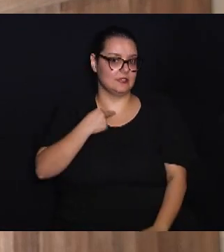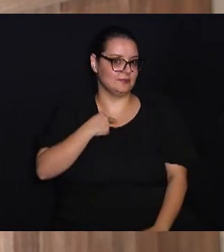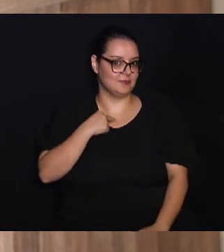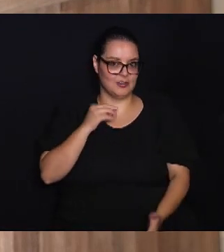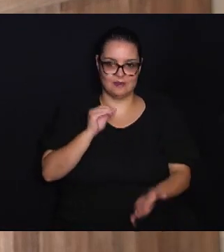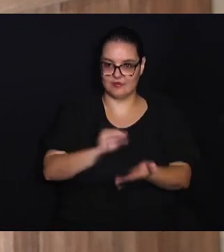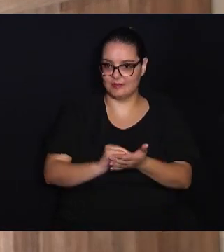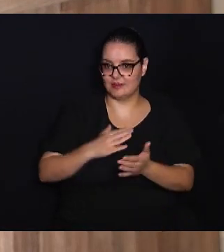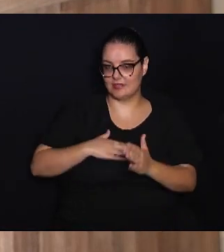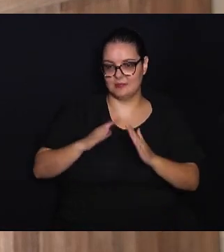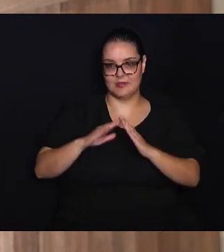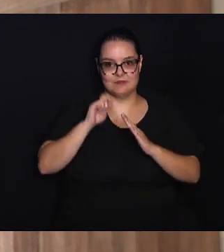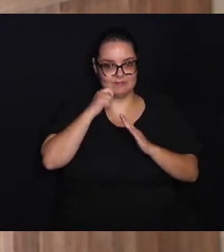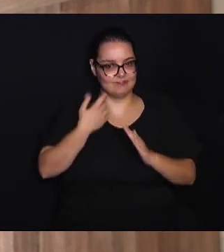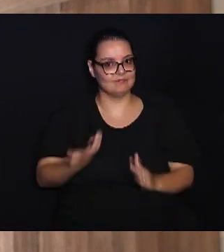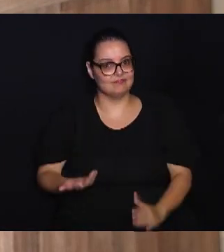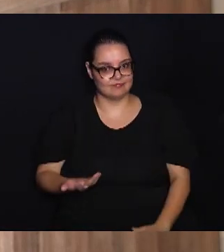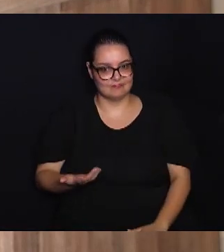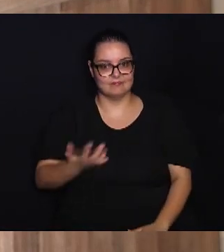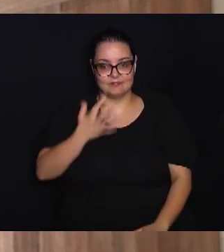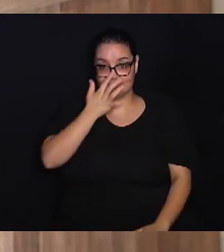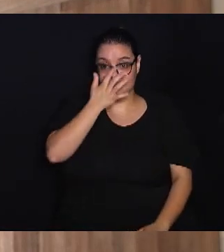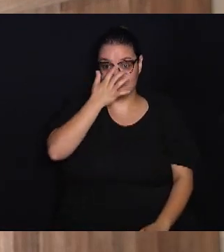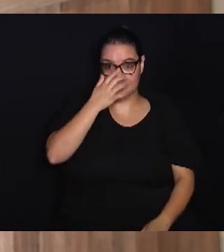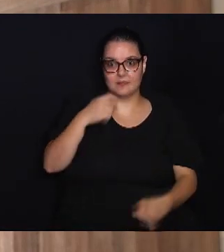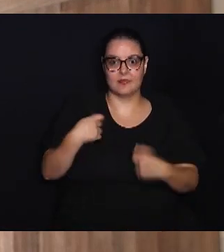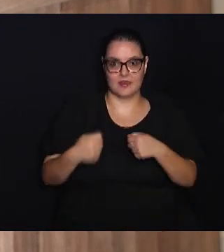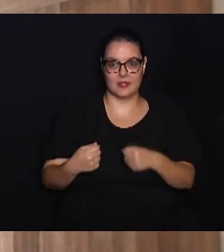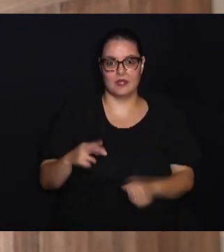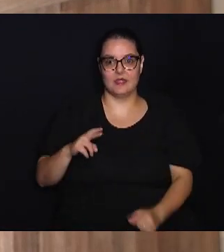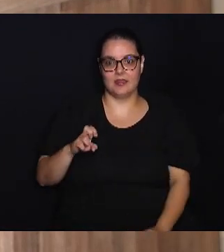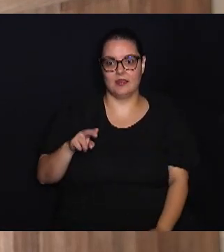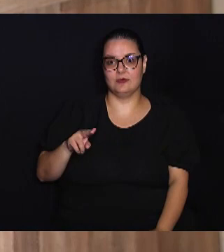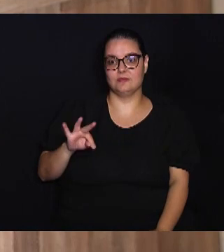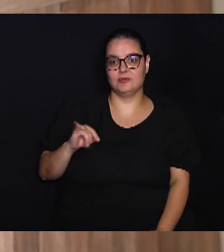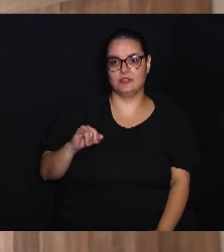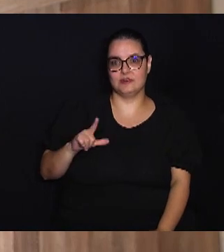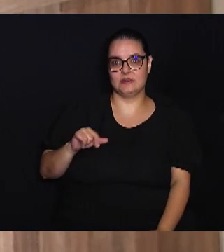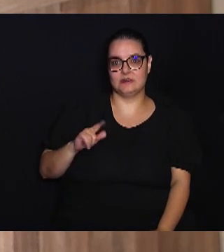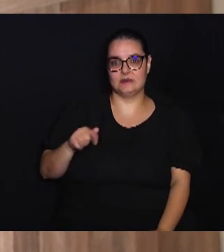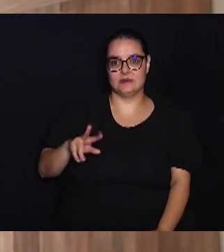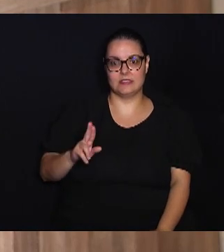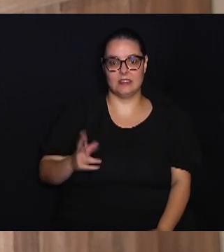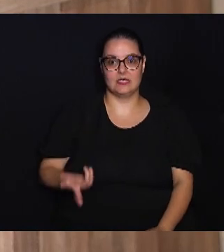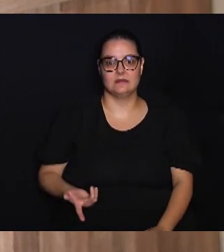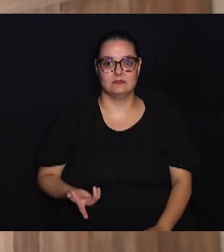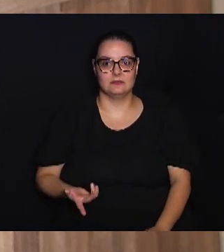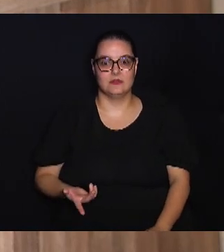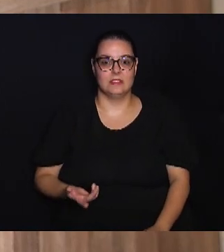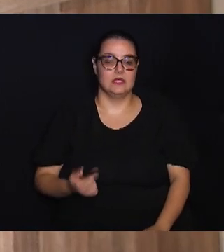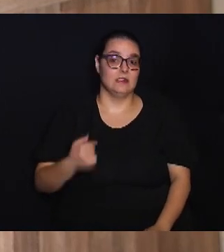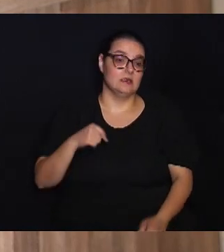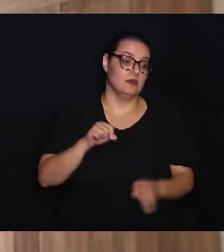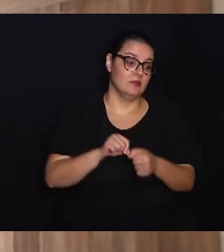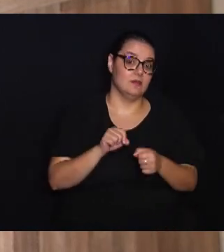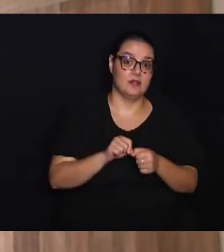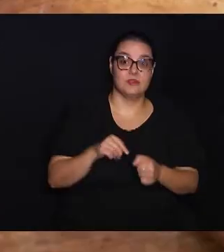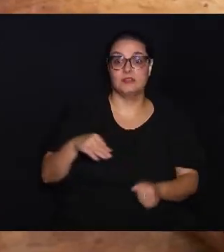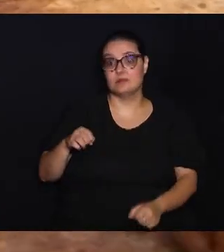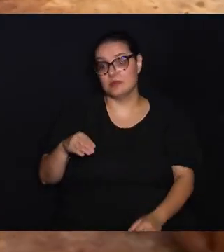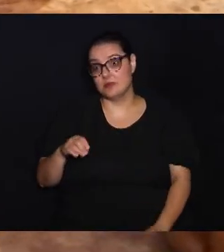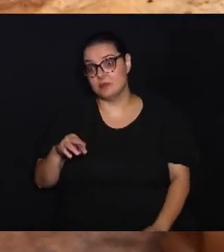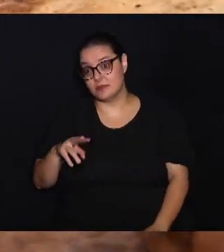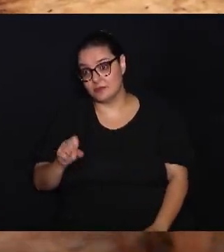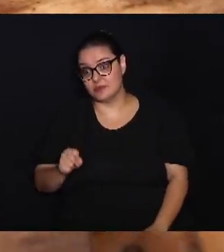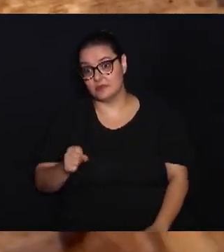pode faltar na minha padaria Então eu preciso reutilizar eles se eu não vender Então falo cação de mgas que também